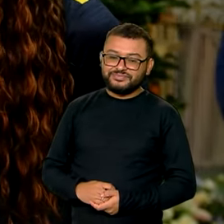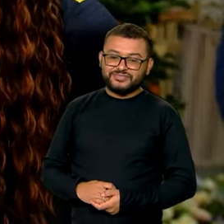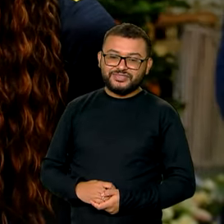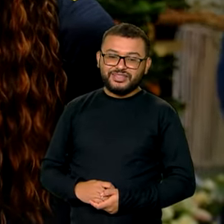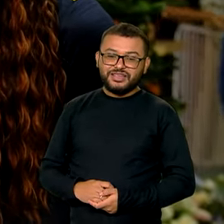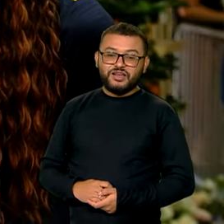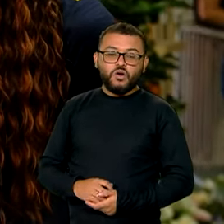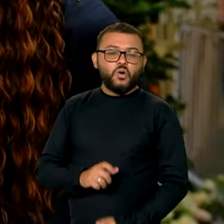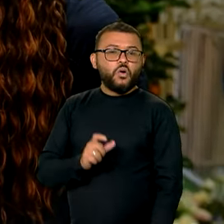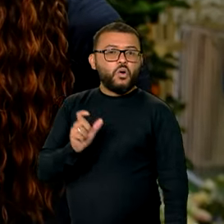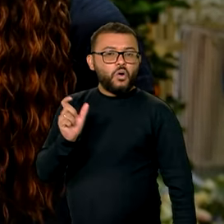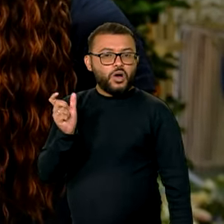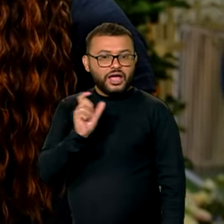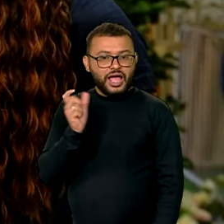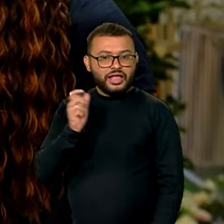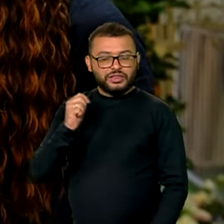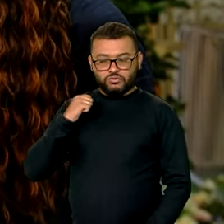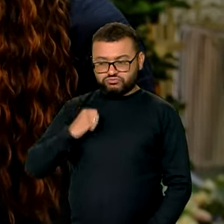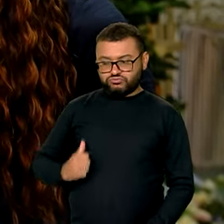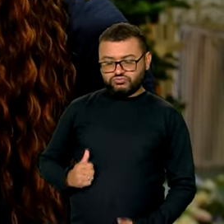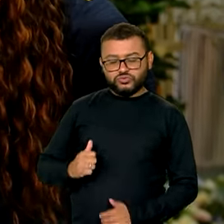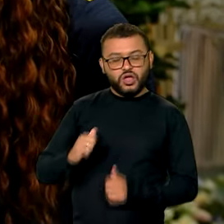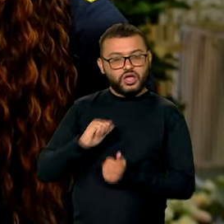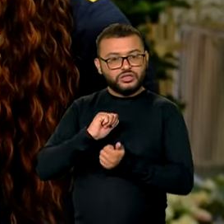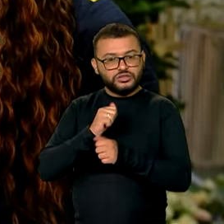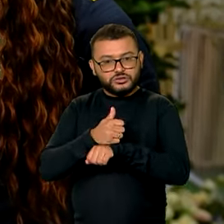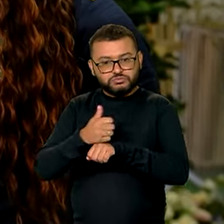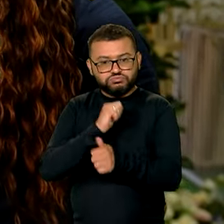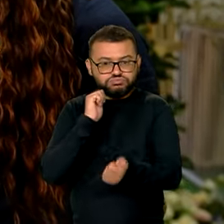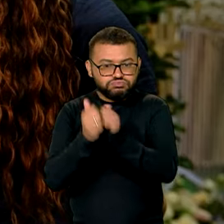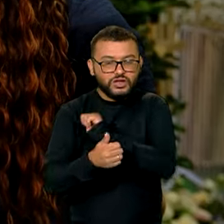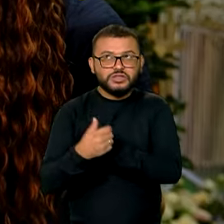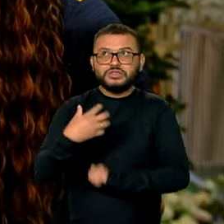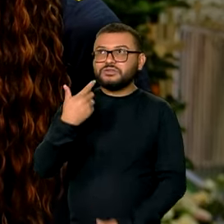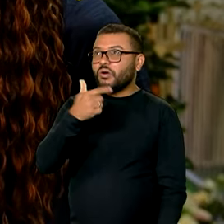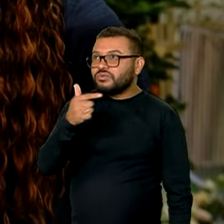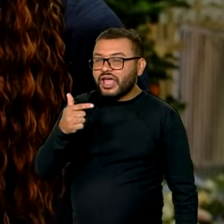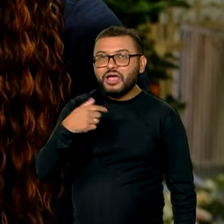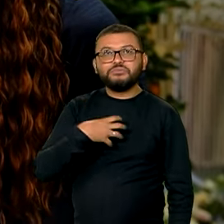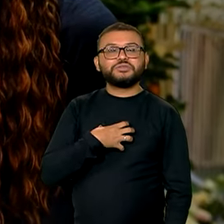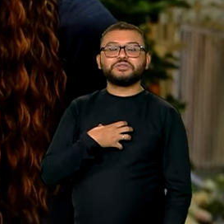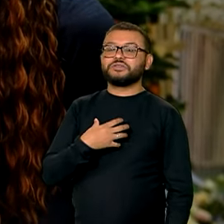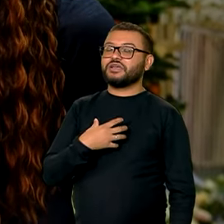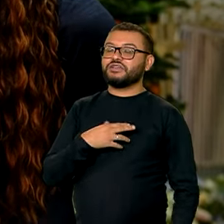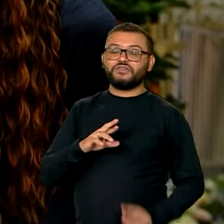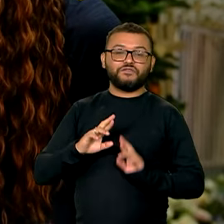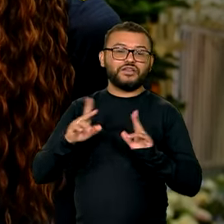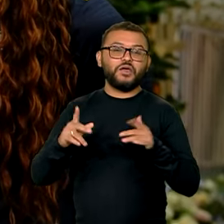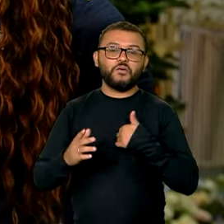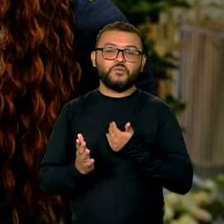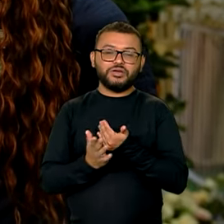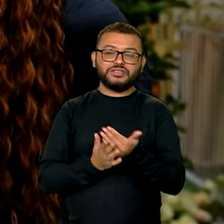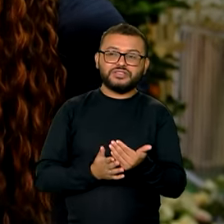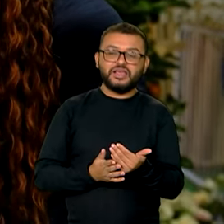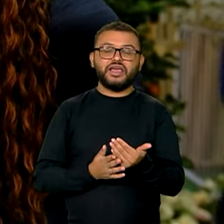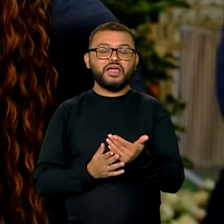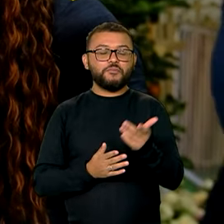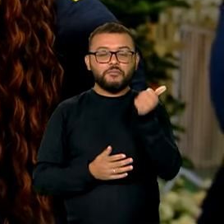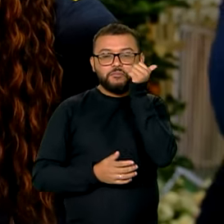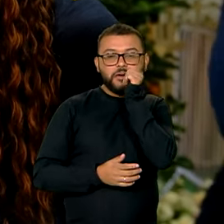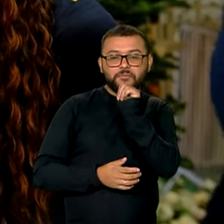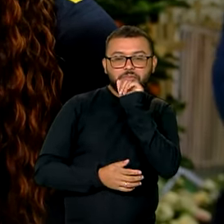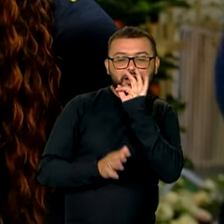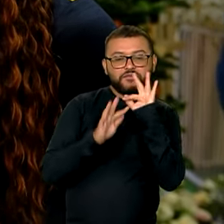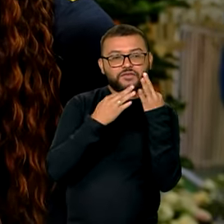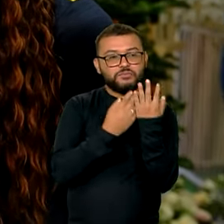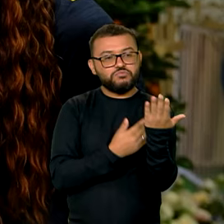sem o Bolsa Atleta, a minha carreira seria totalmente diferente, porque eu comecei do nada, né? A minha família, eu sempre